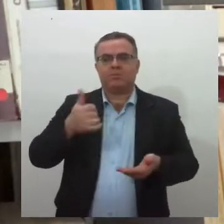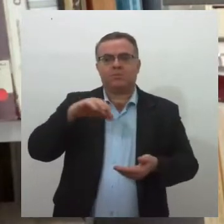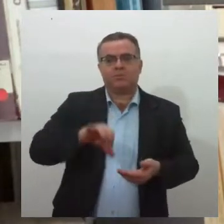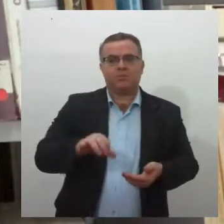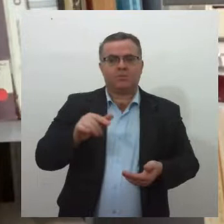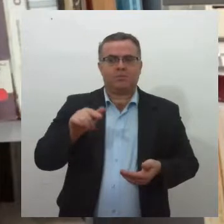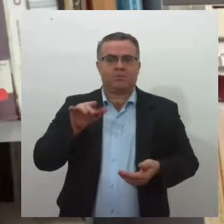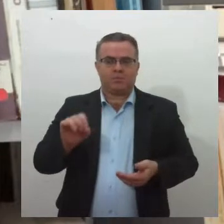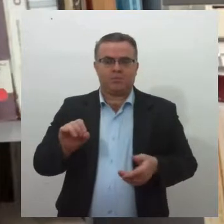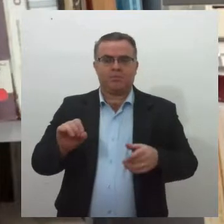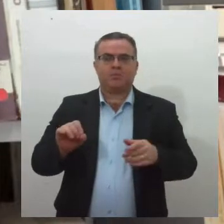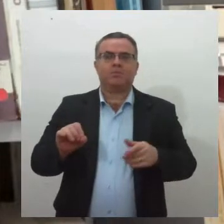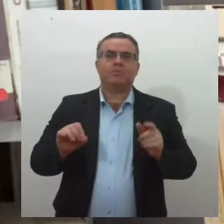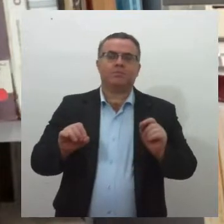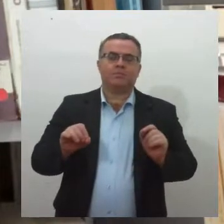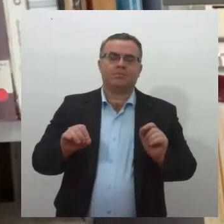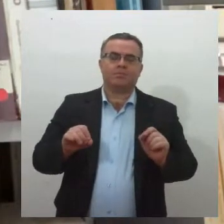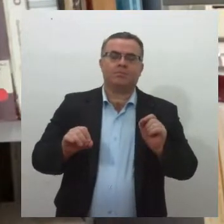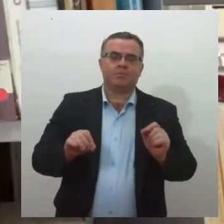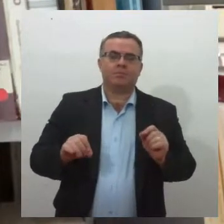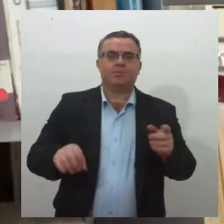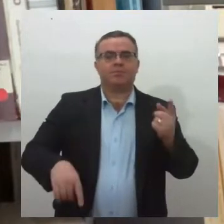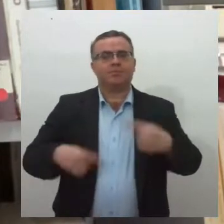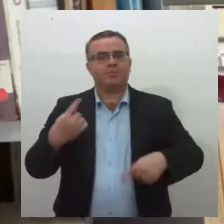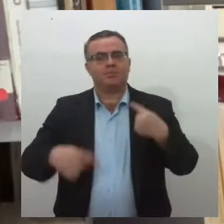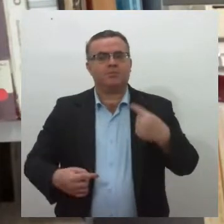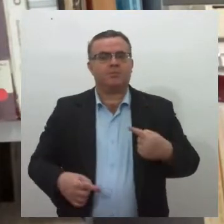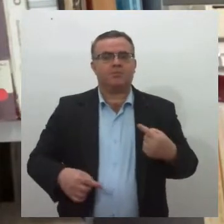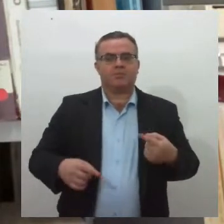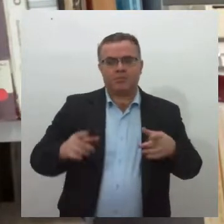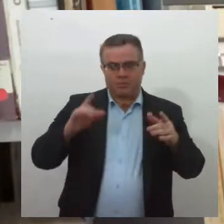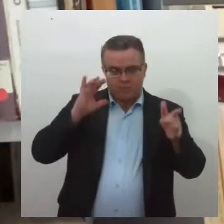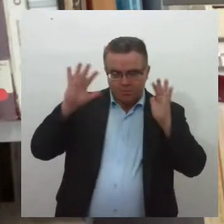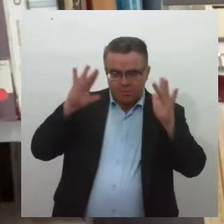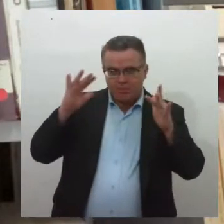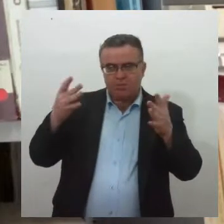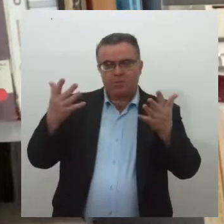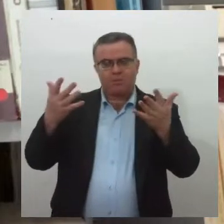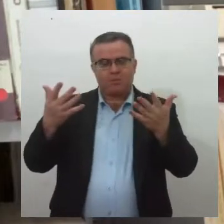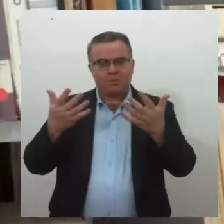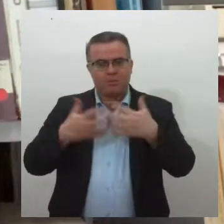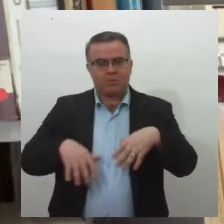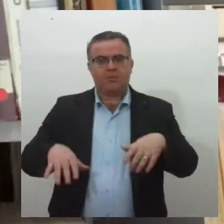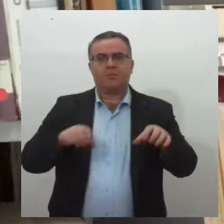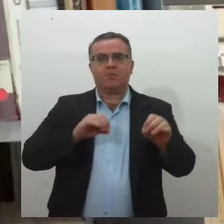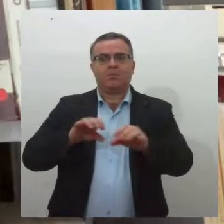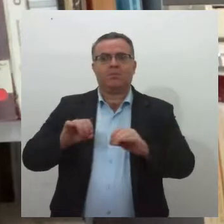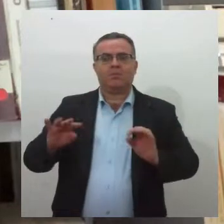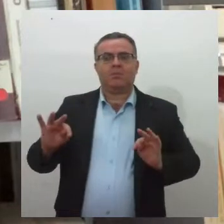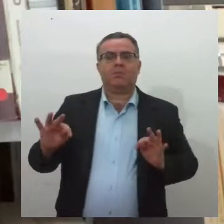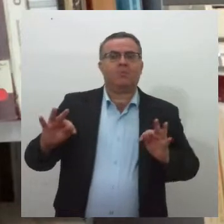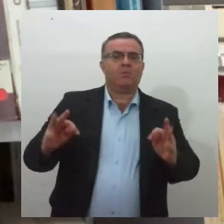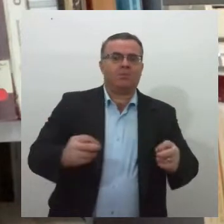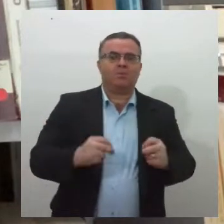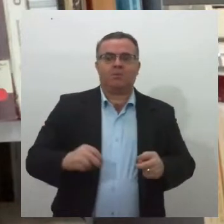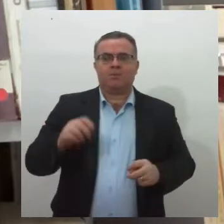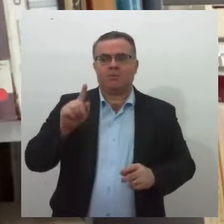1870 e já havia políticos, intelectuais e educadores, né, sobretudo em